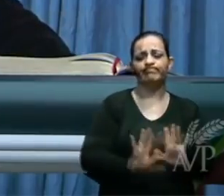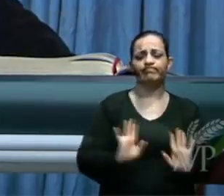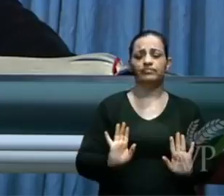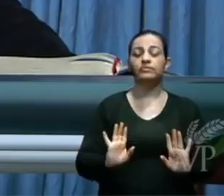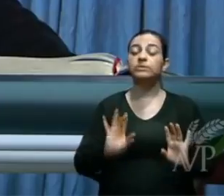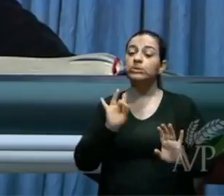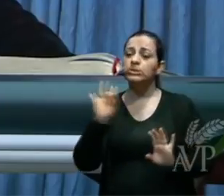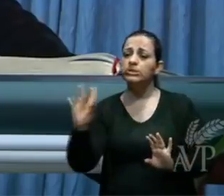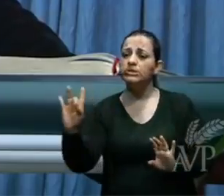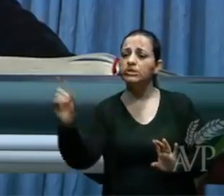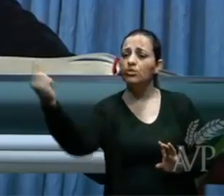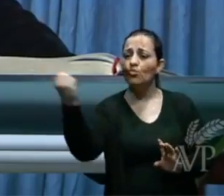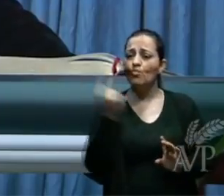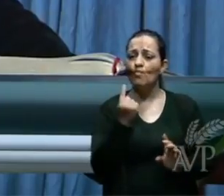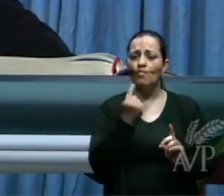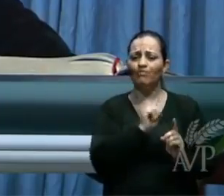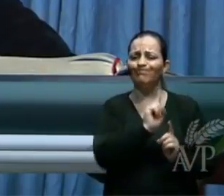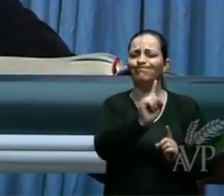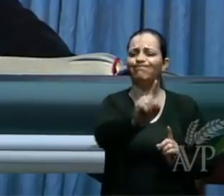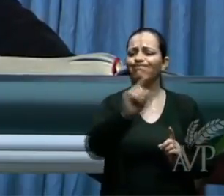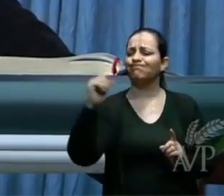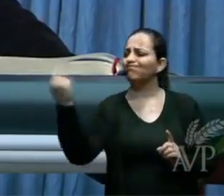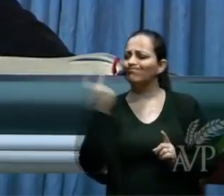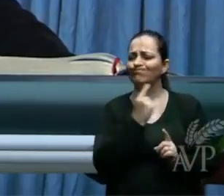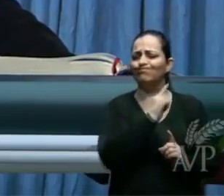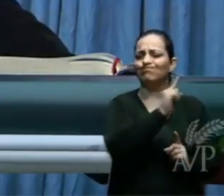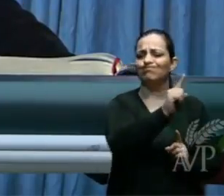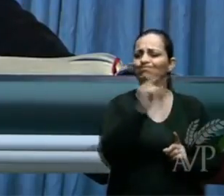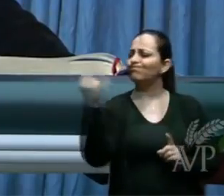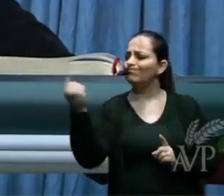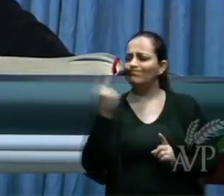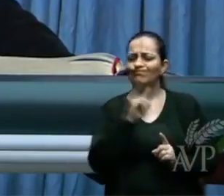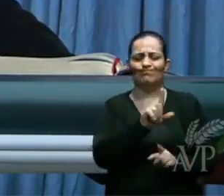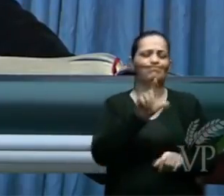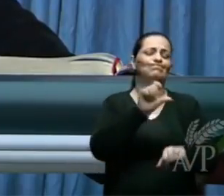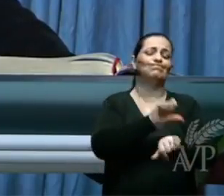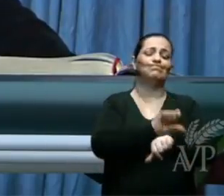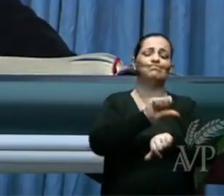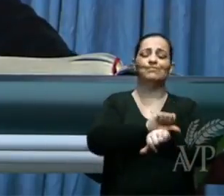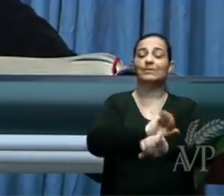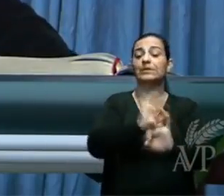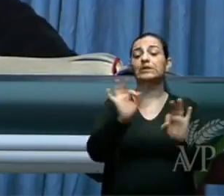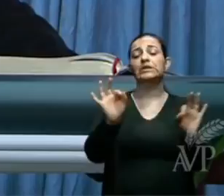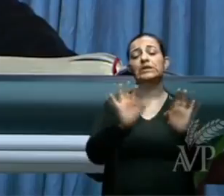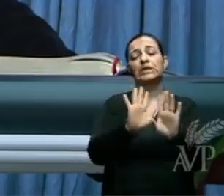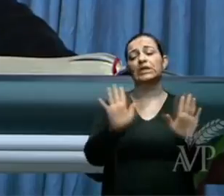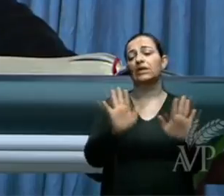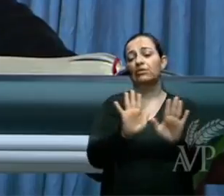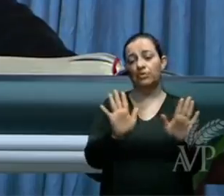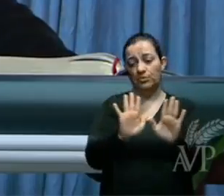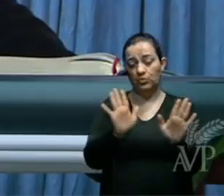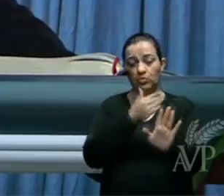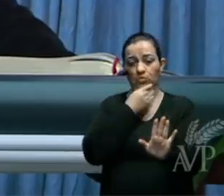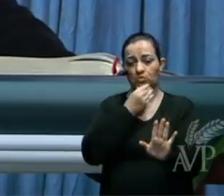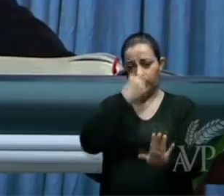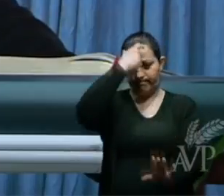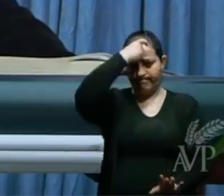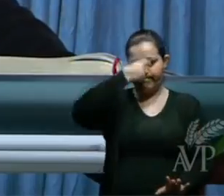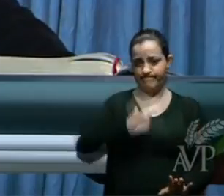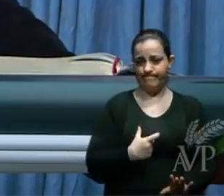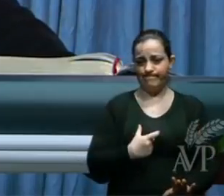cada um que veio ali voltou pior não é o homem se